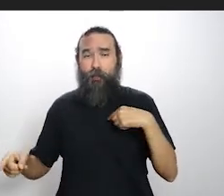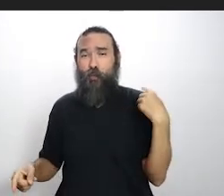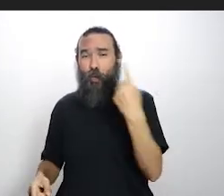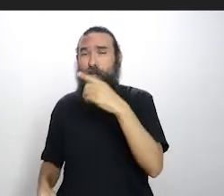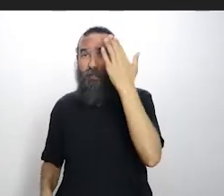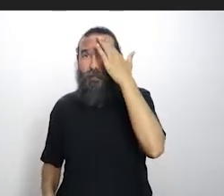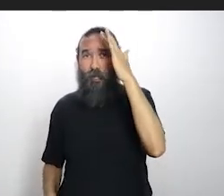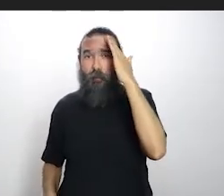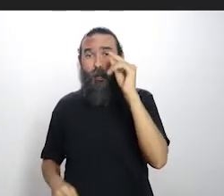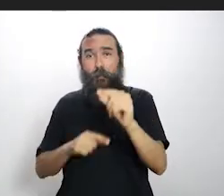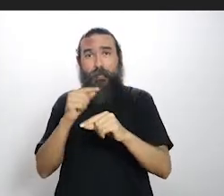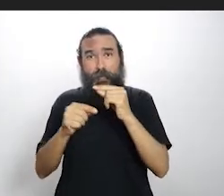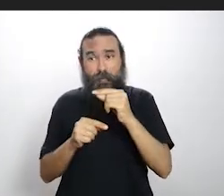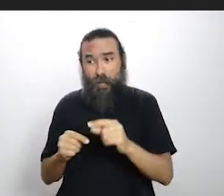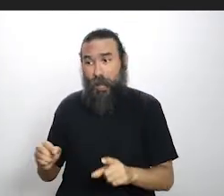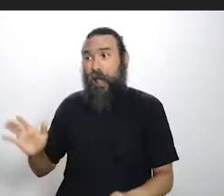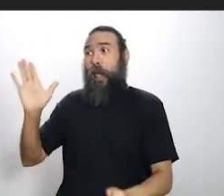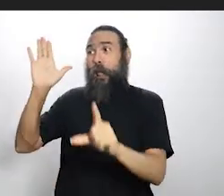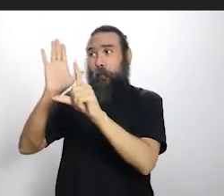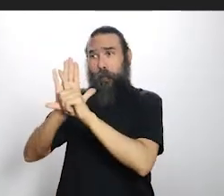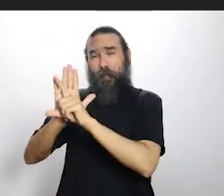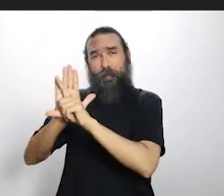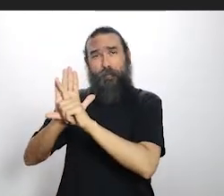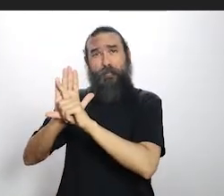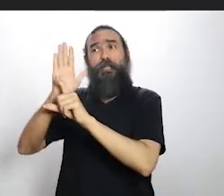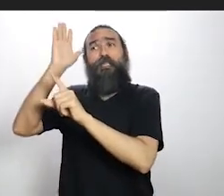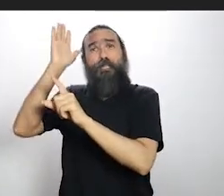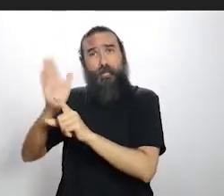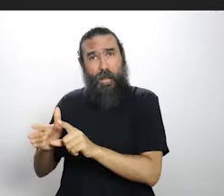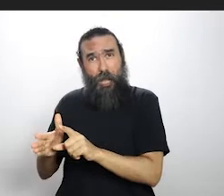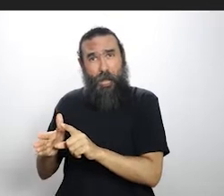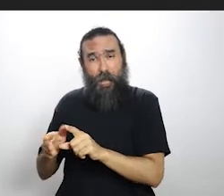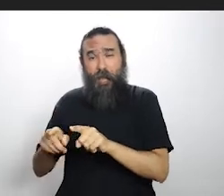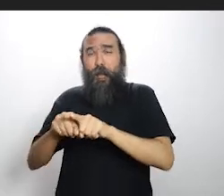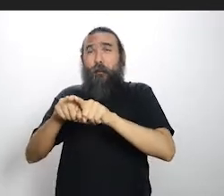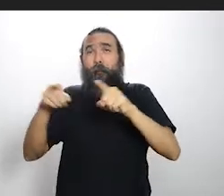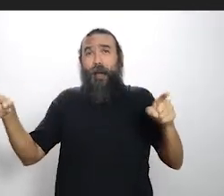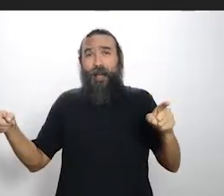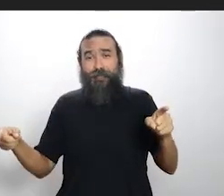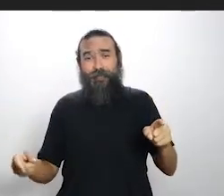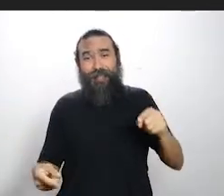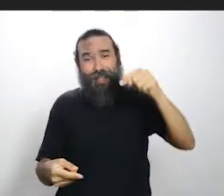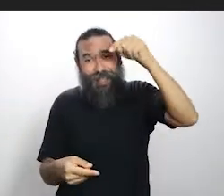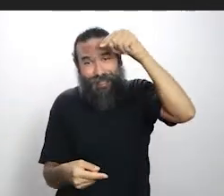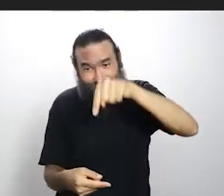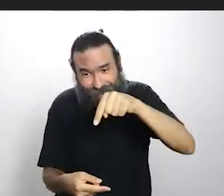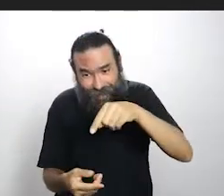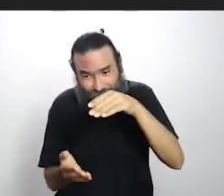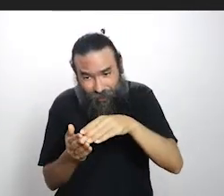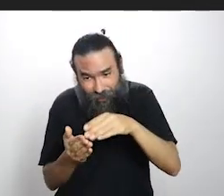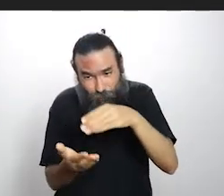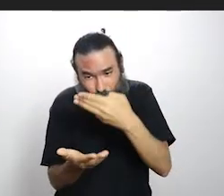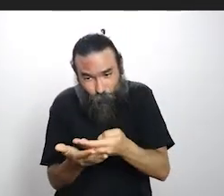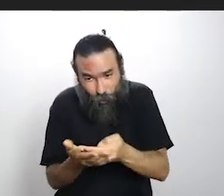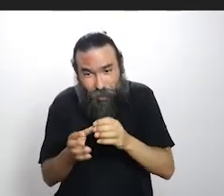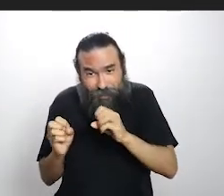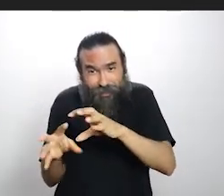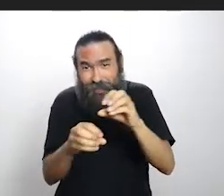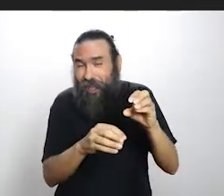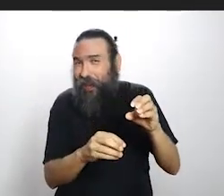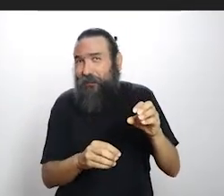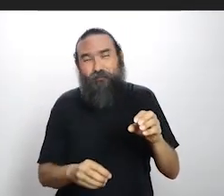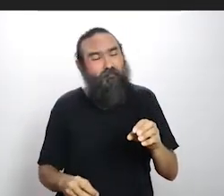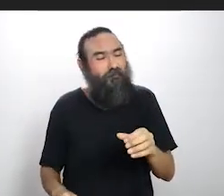a prática habitual dela tem uma distância absurda. E a gente não pode considerar, eu não acho que é possível considerar,